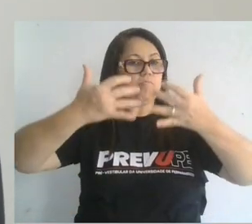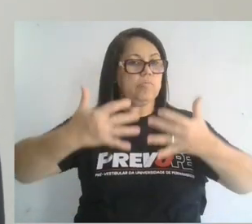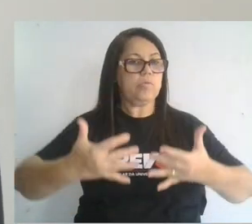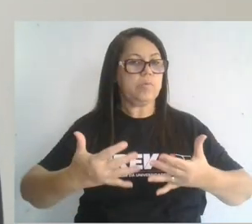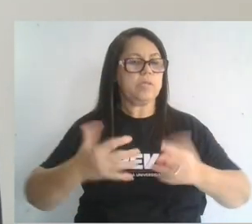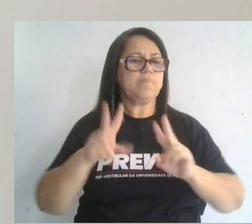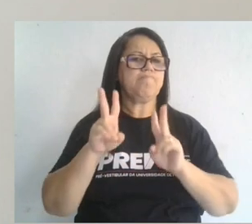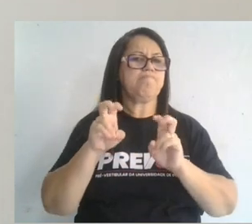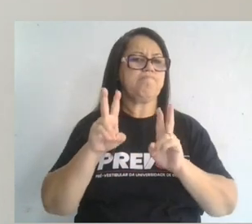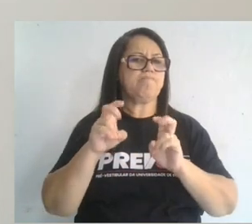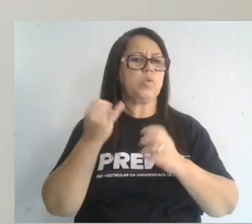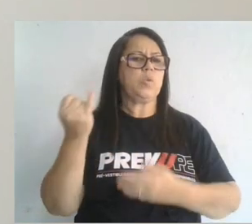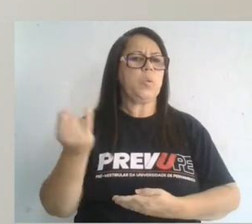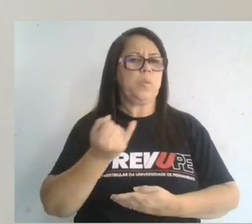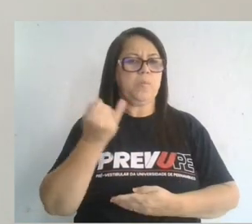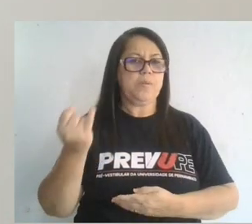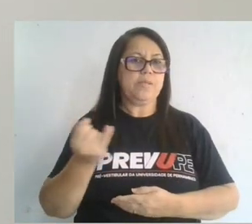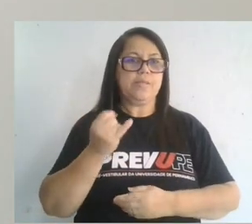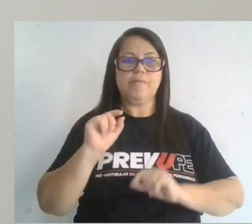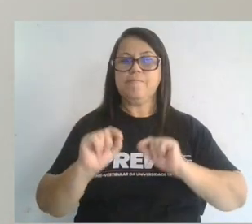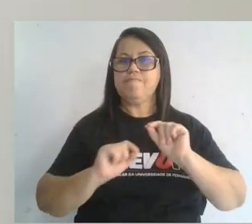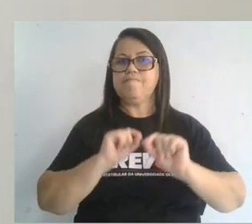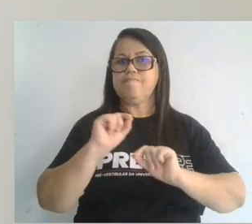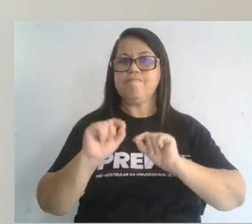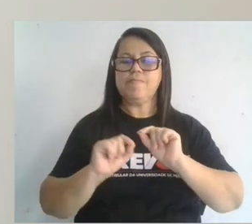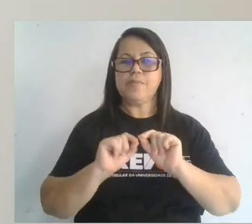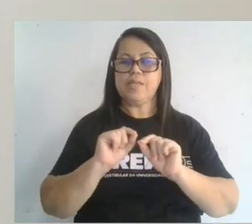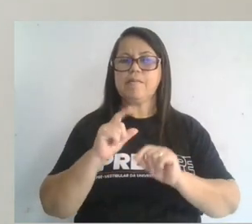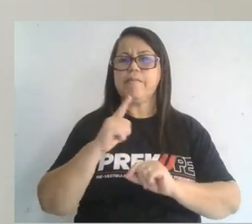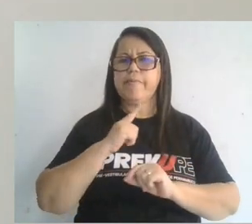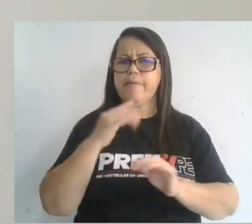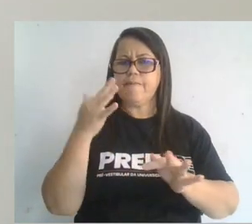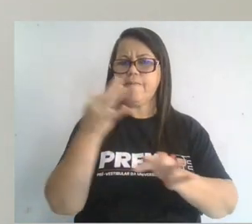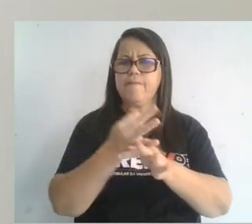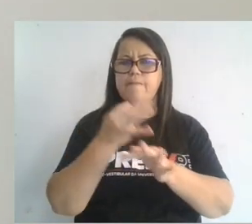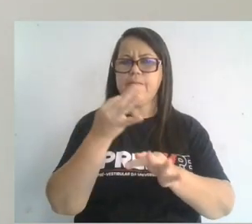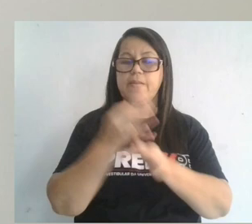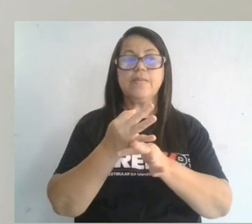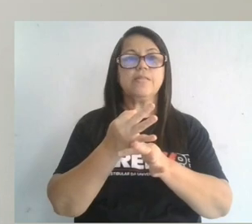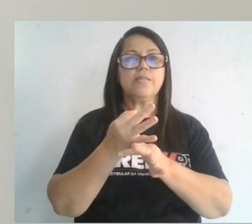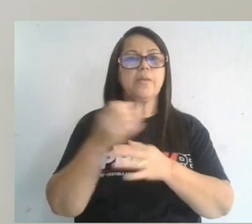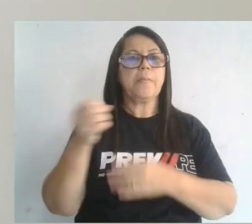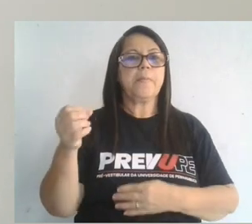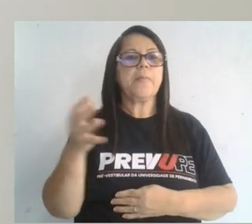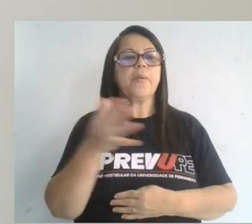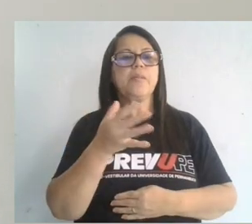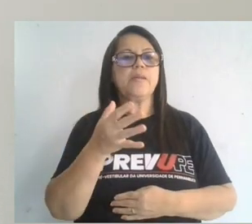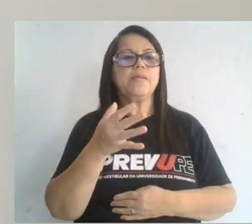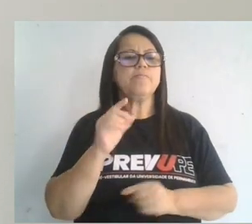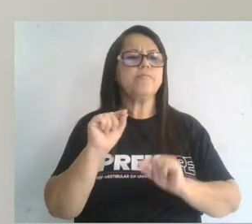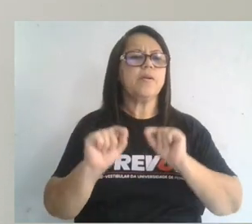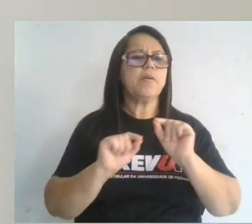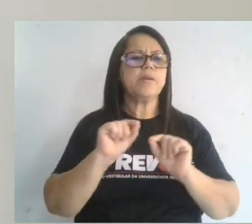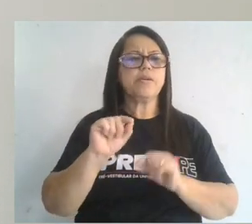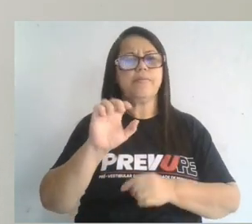falar de um tópico muito importante, presente no contexto de física moderna. E este tópico